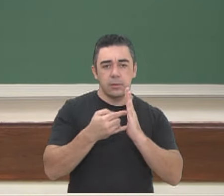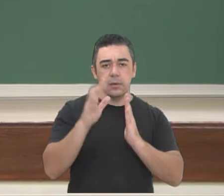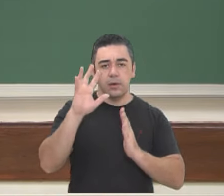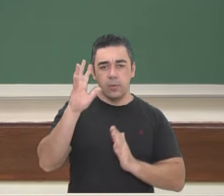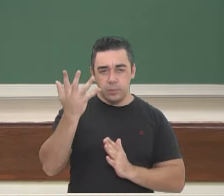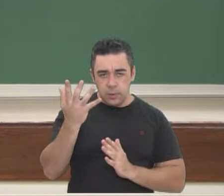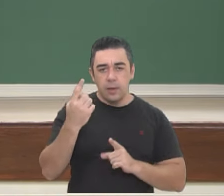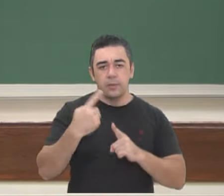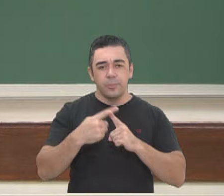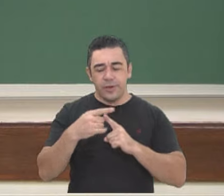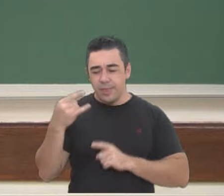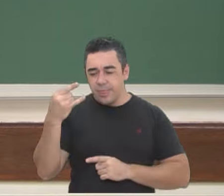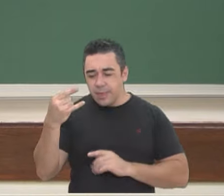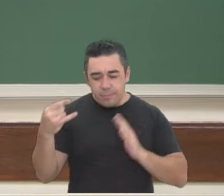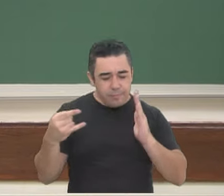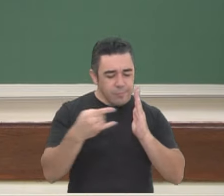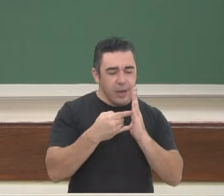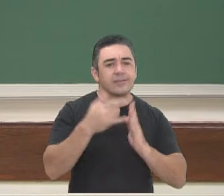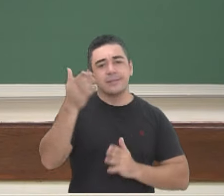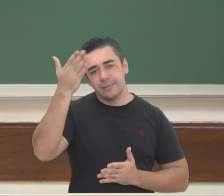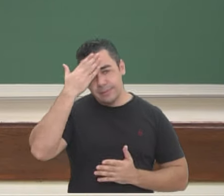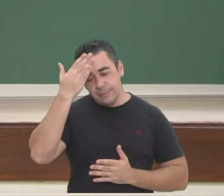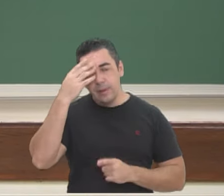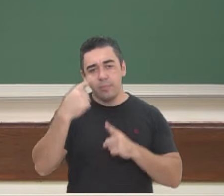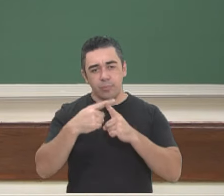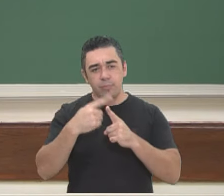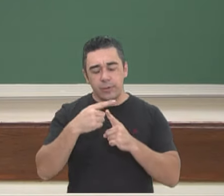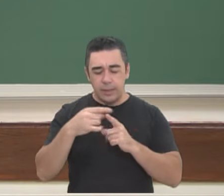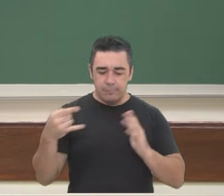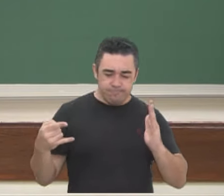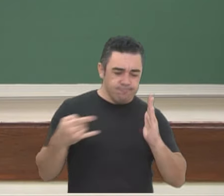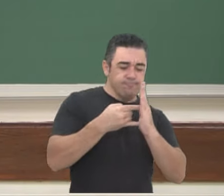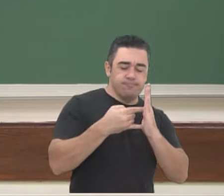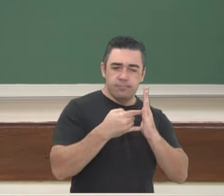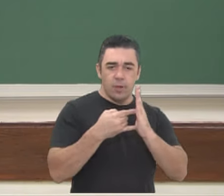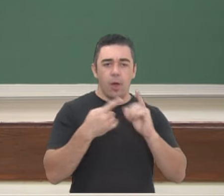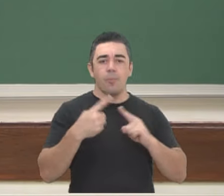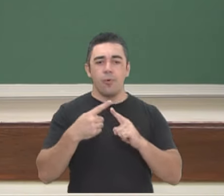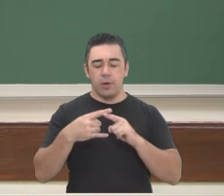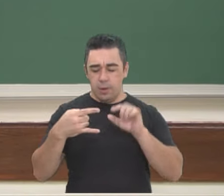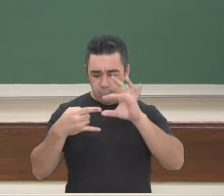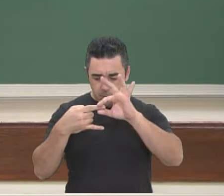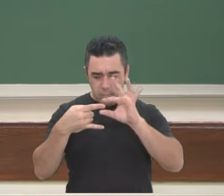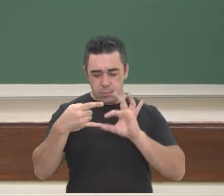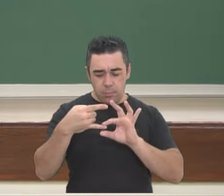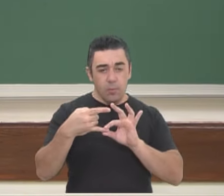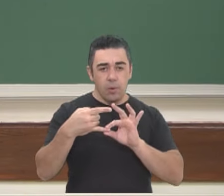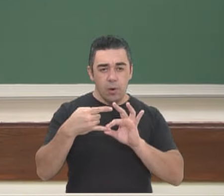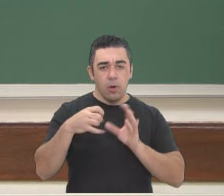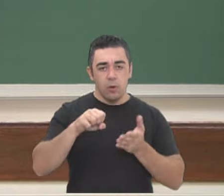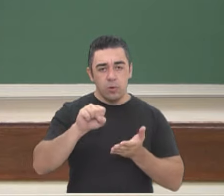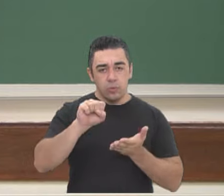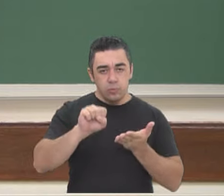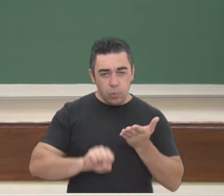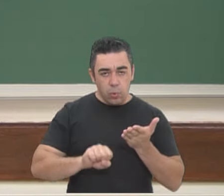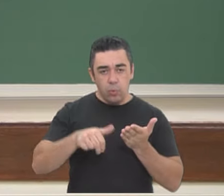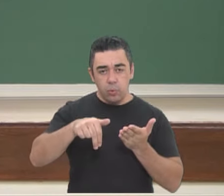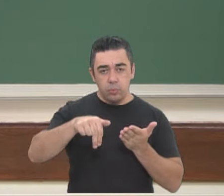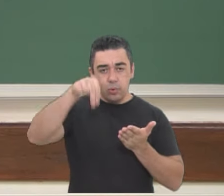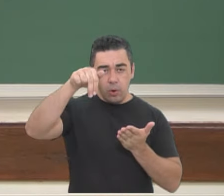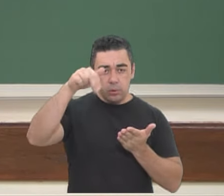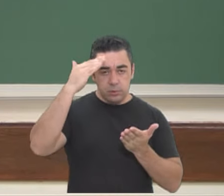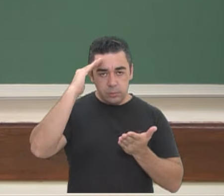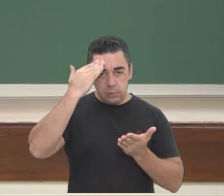cima e a gente já sabe o porquê dessas forças magnéticas né por ele ter os dois polos o polo sul e pólo